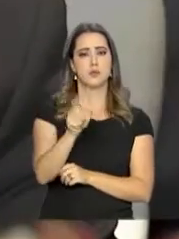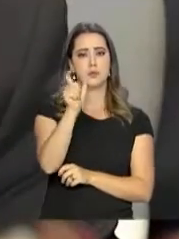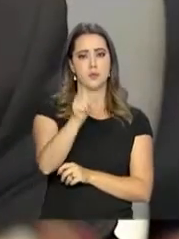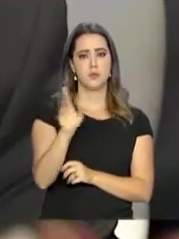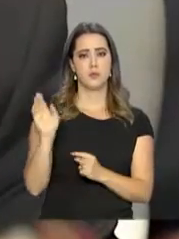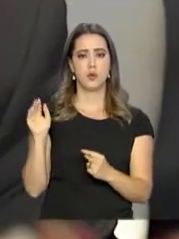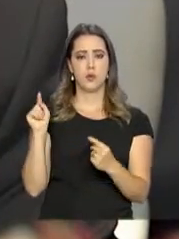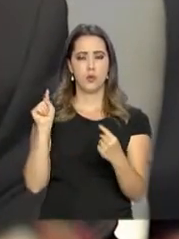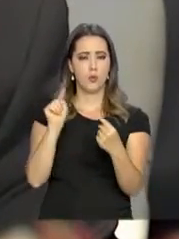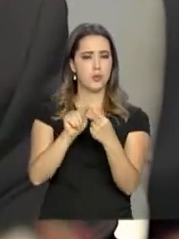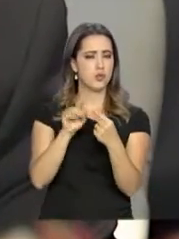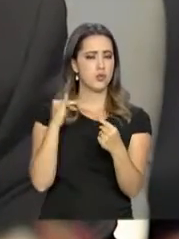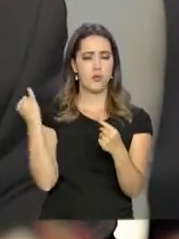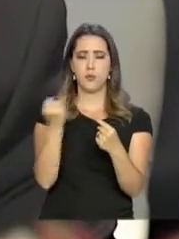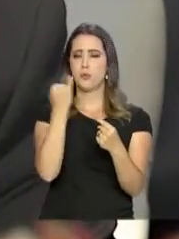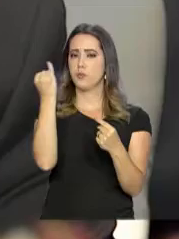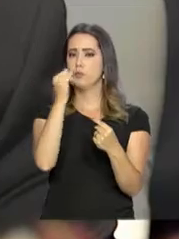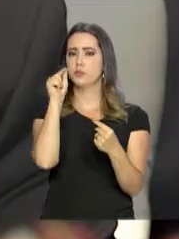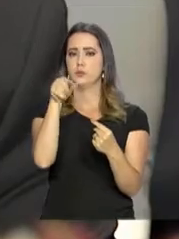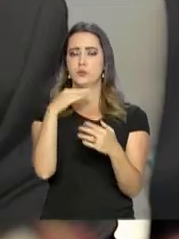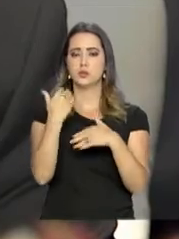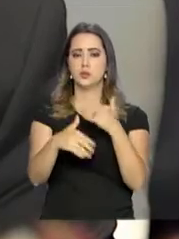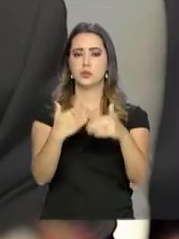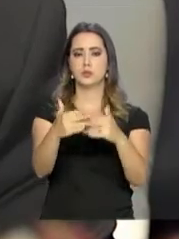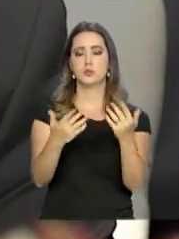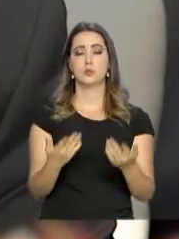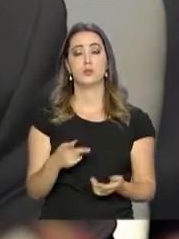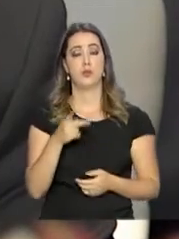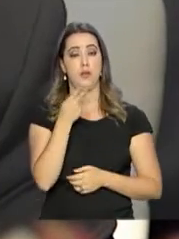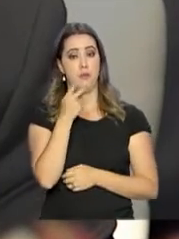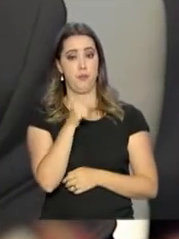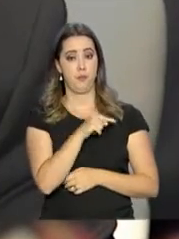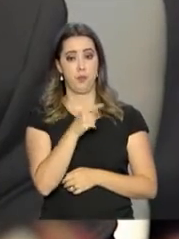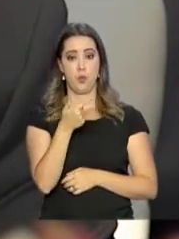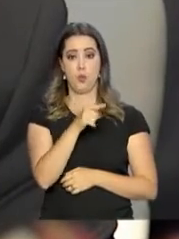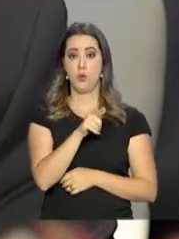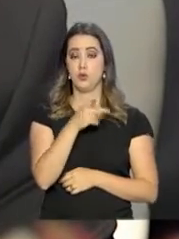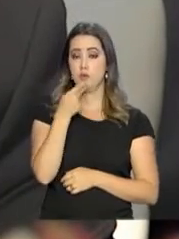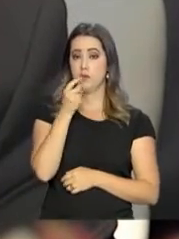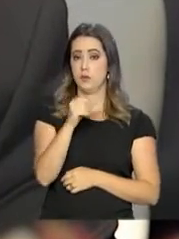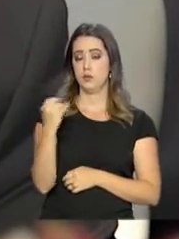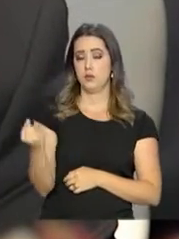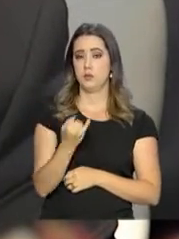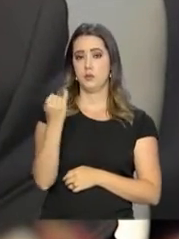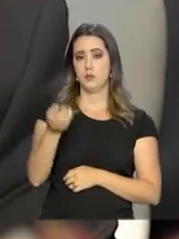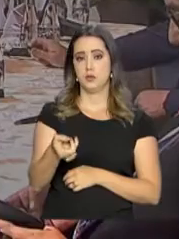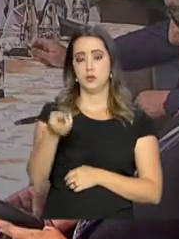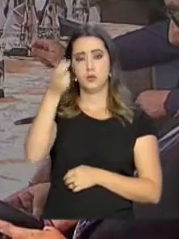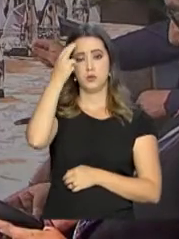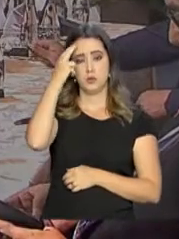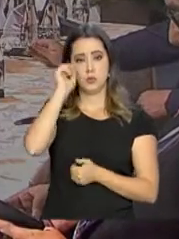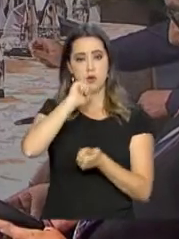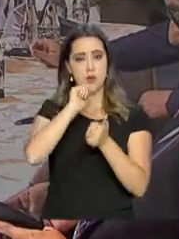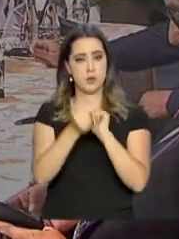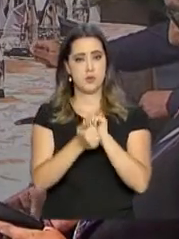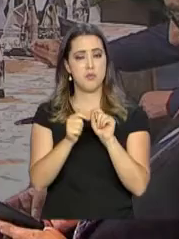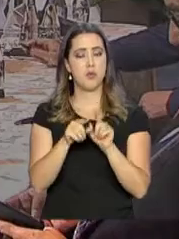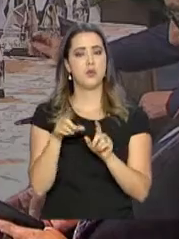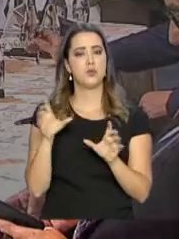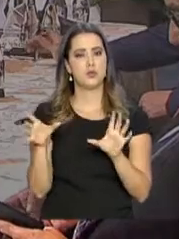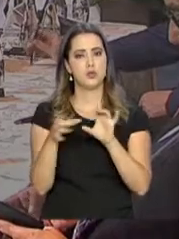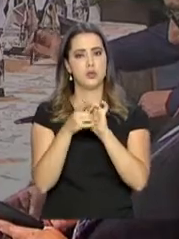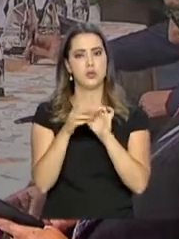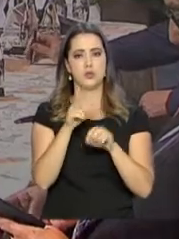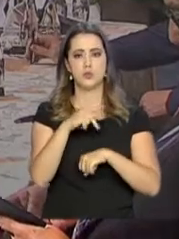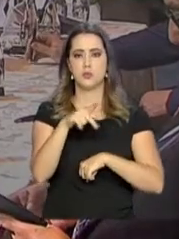Cyril Ramaphosa, citou as características culturais e esportivas que unem os membros do BRICS. A cúpula resultou na